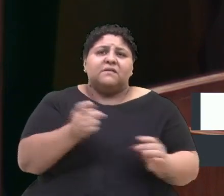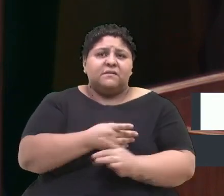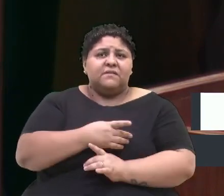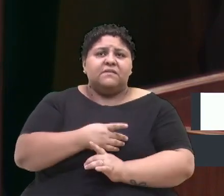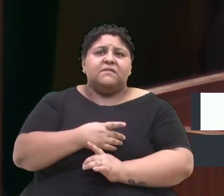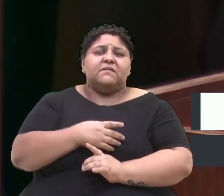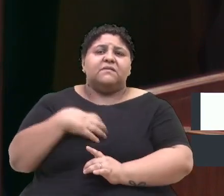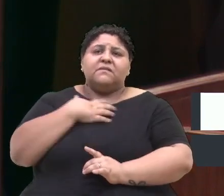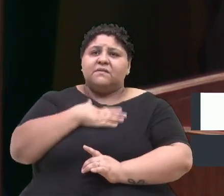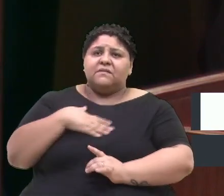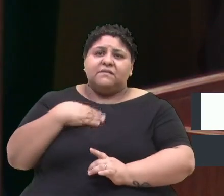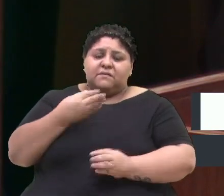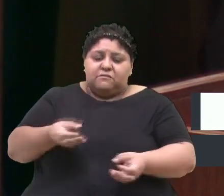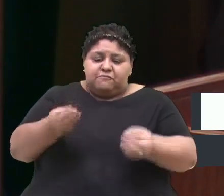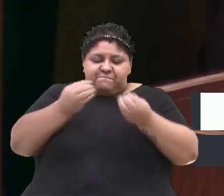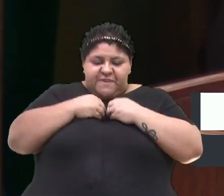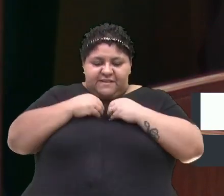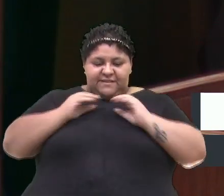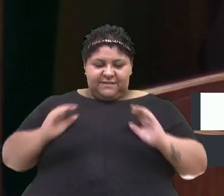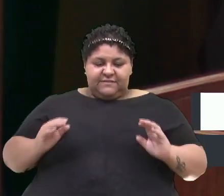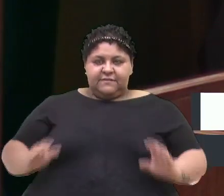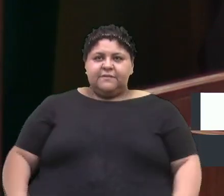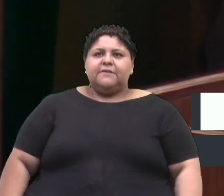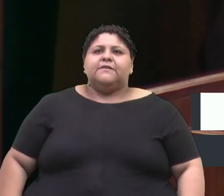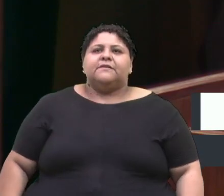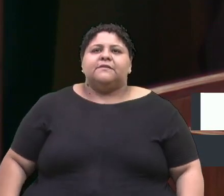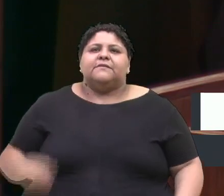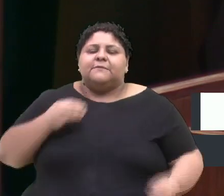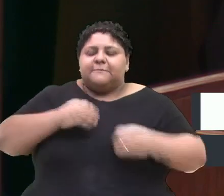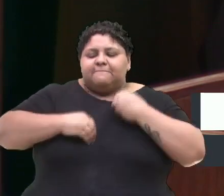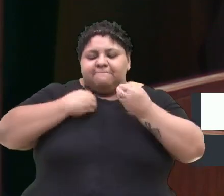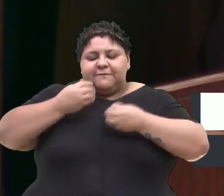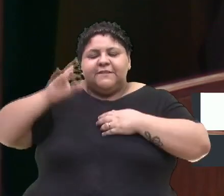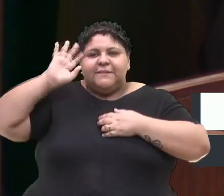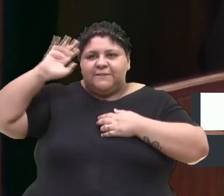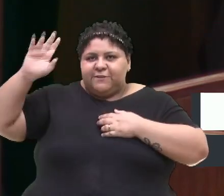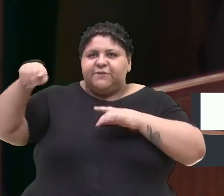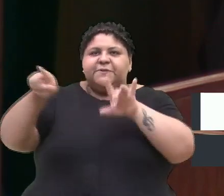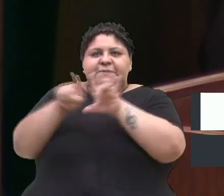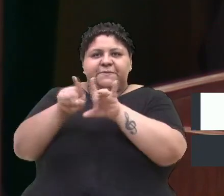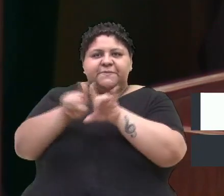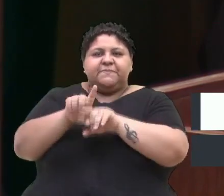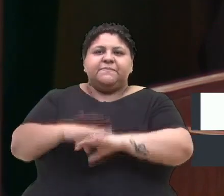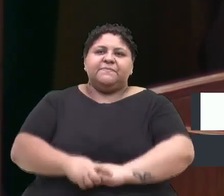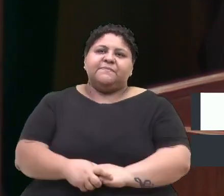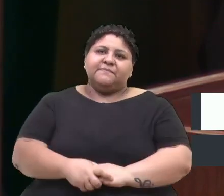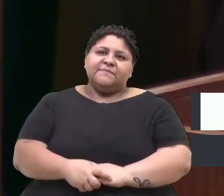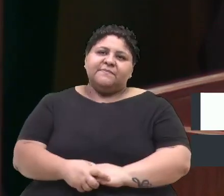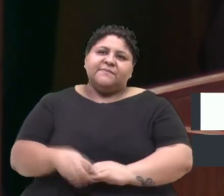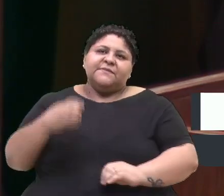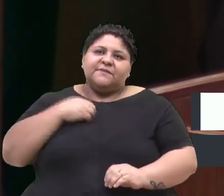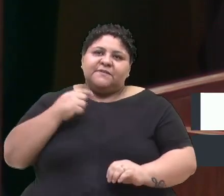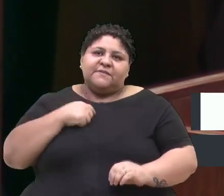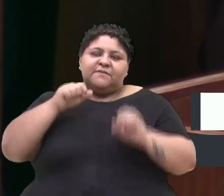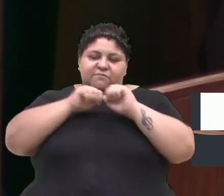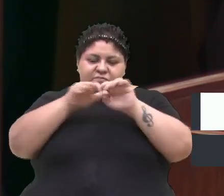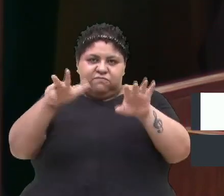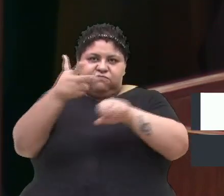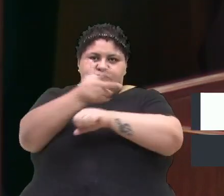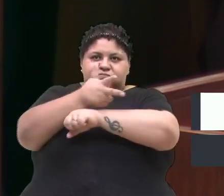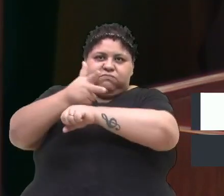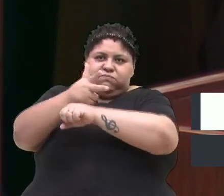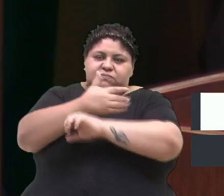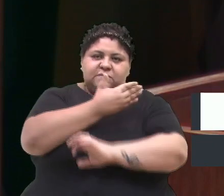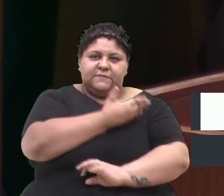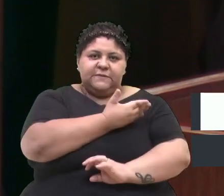sentindo pertencentes, cheias de sonhos também. Eu vou compartilhar esse vídeo com